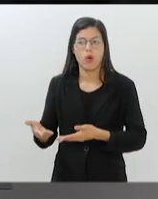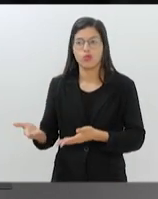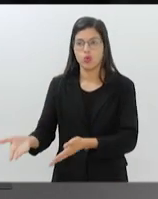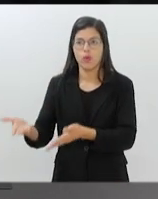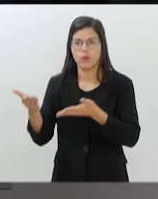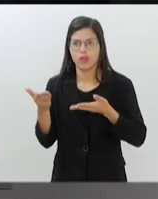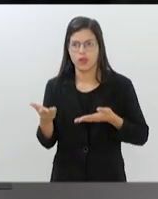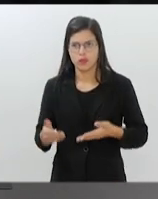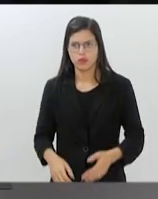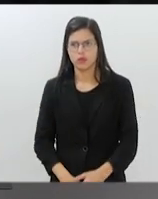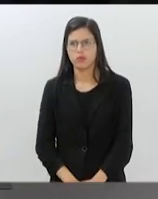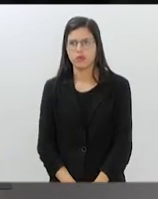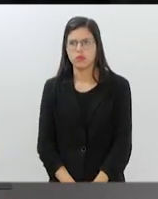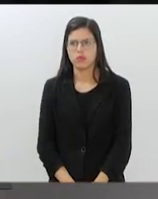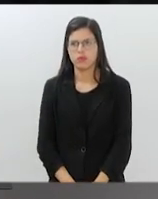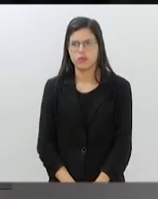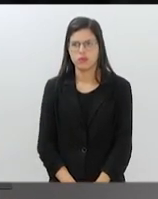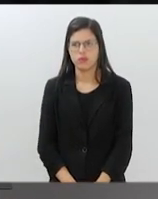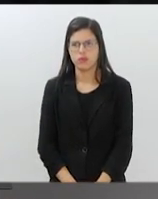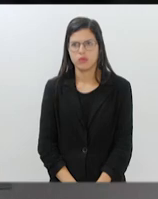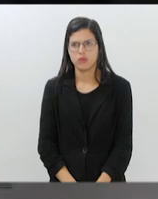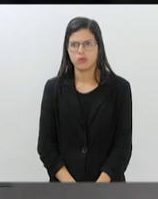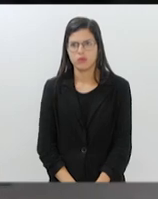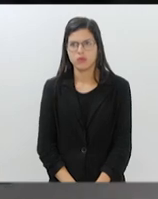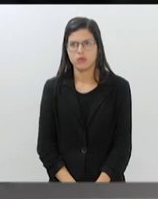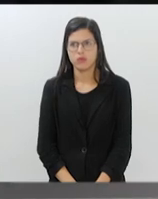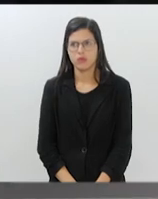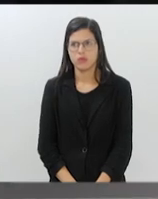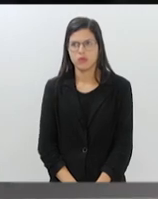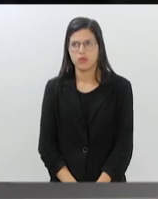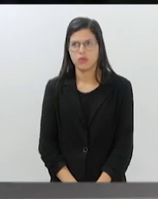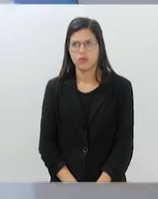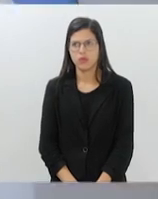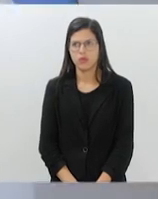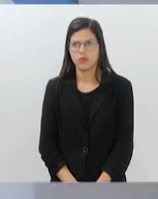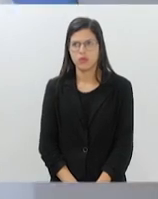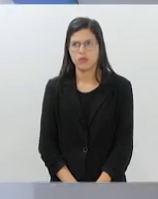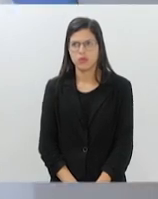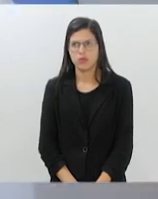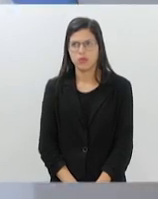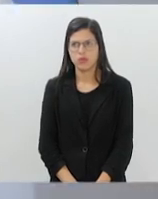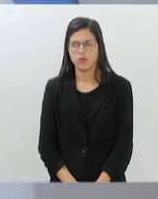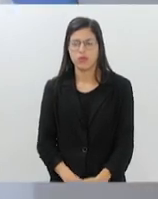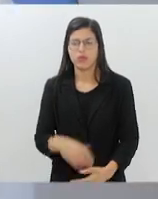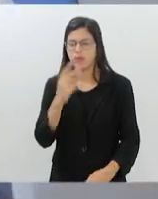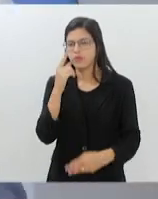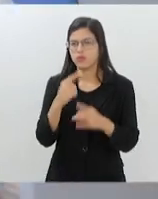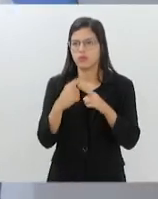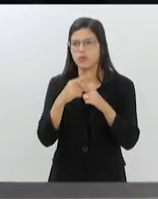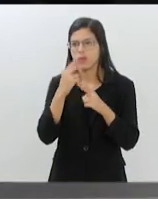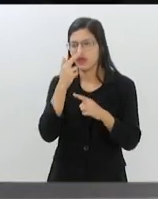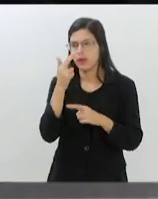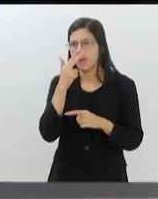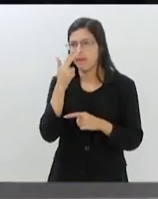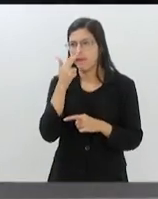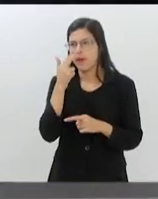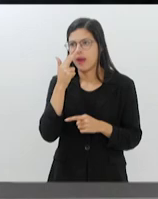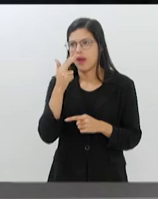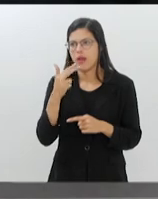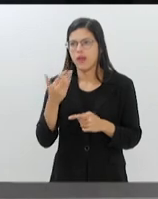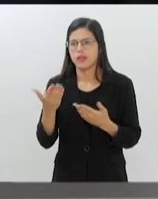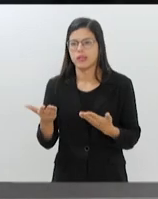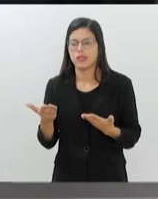convidados todos ela tinha dito que não foram porque parece que eu que tô sendo eu que T mas nem todos